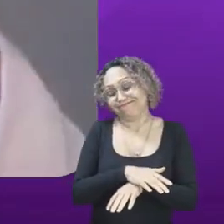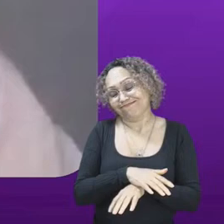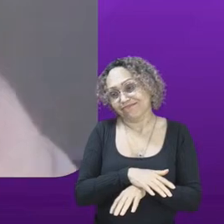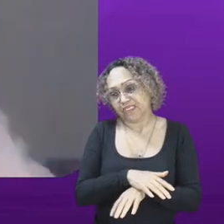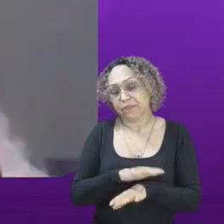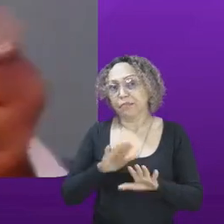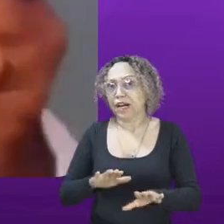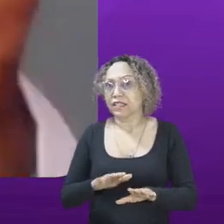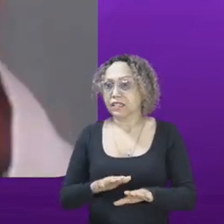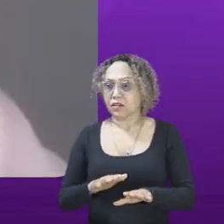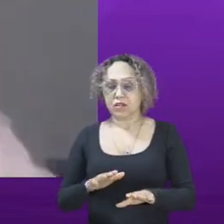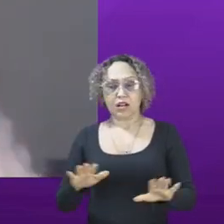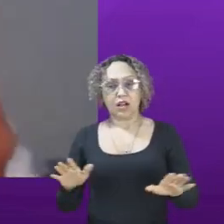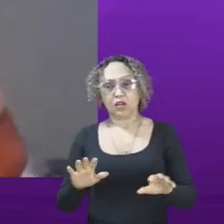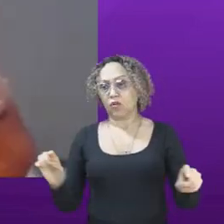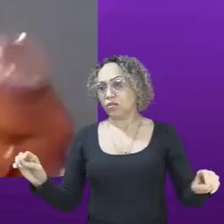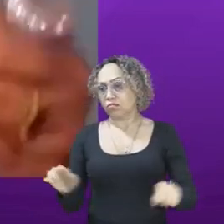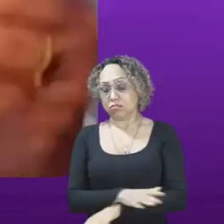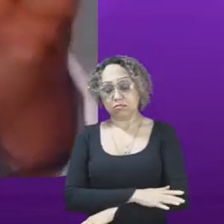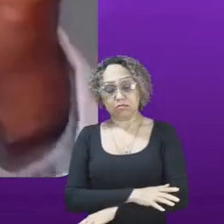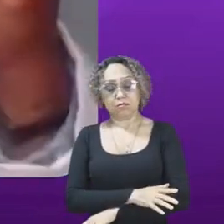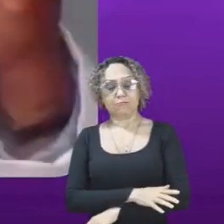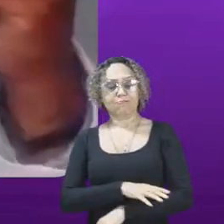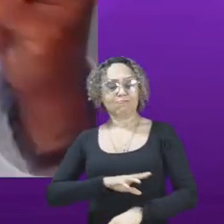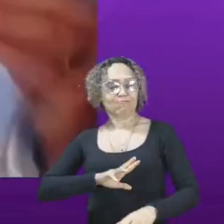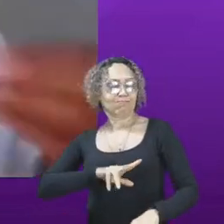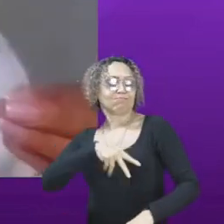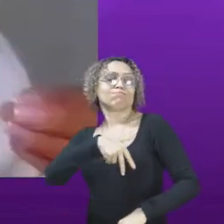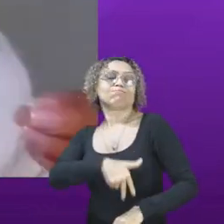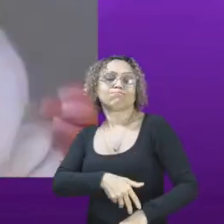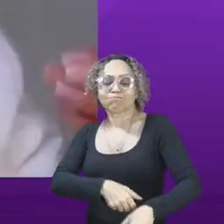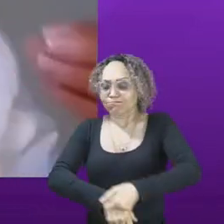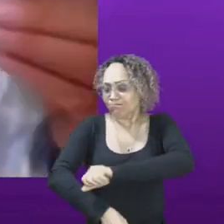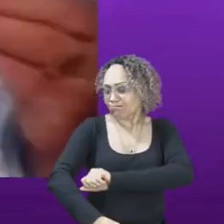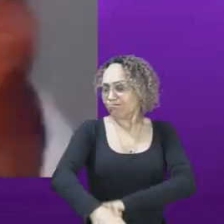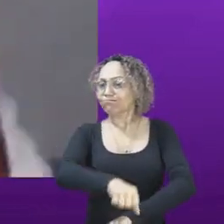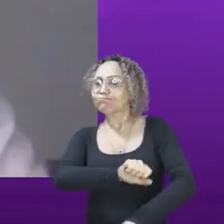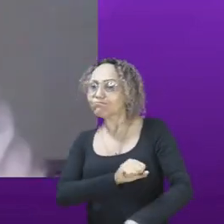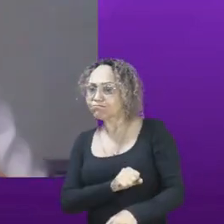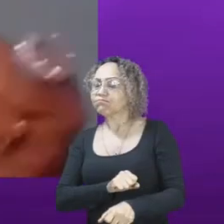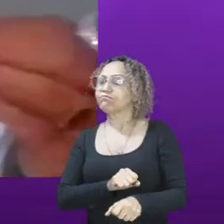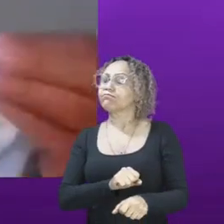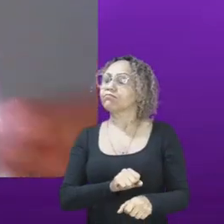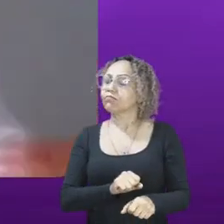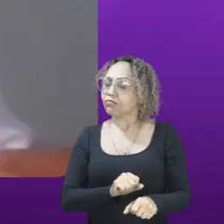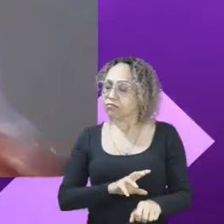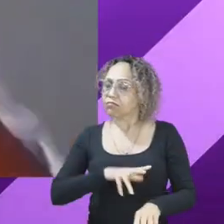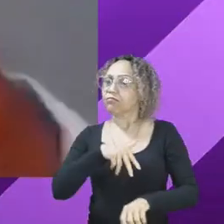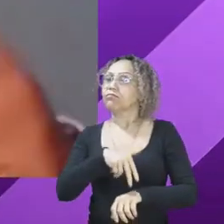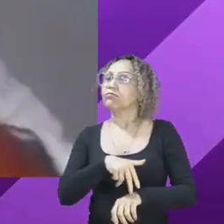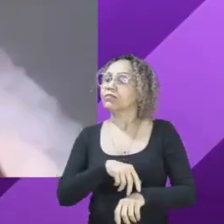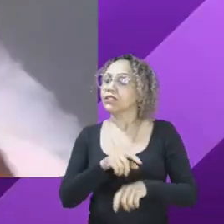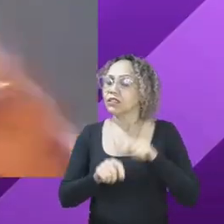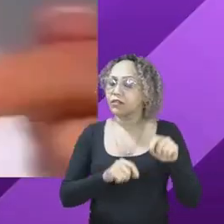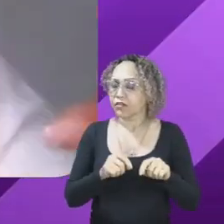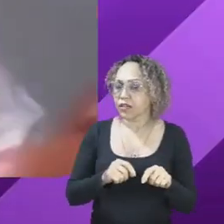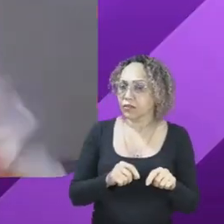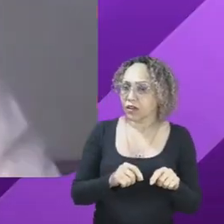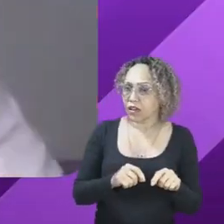vai também sendo reapropriada por um pensamento baseado na branquitude que